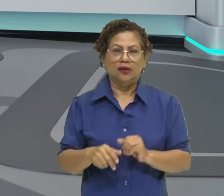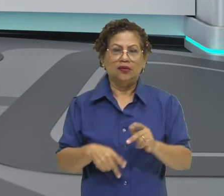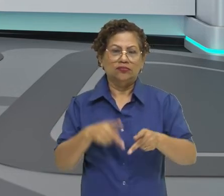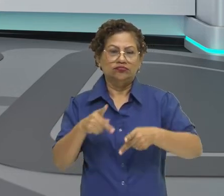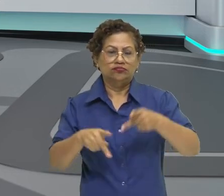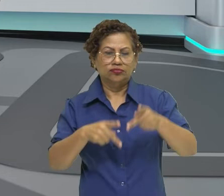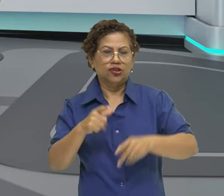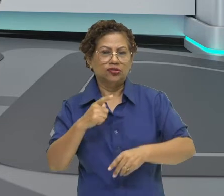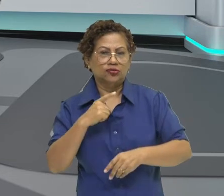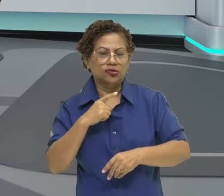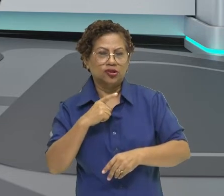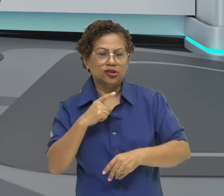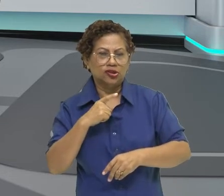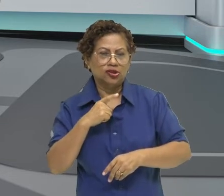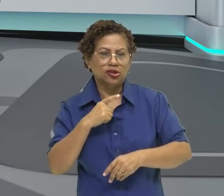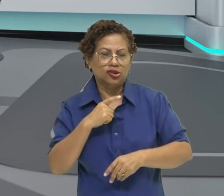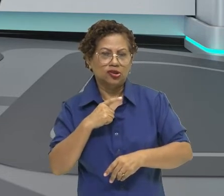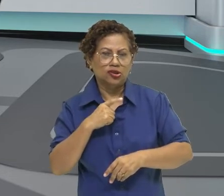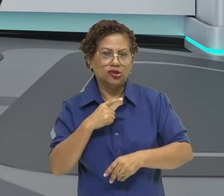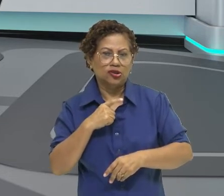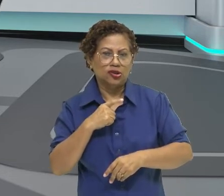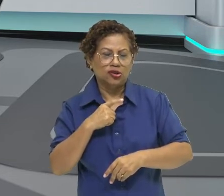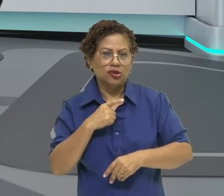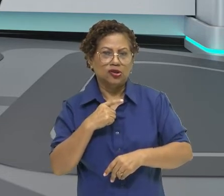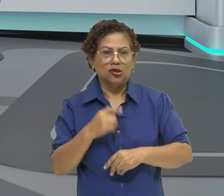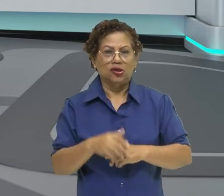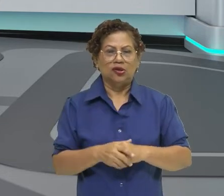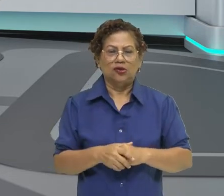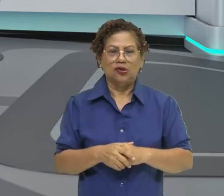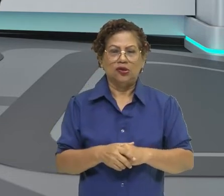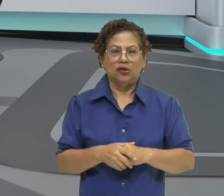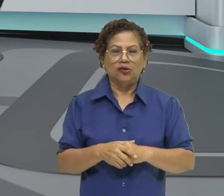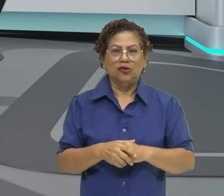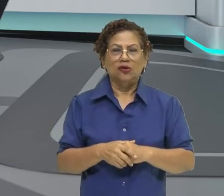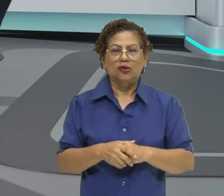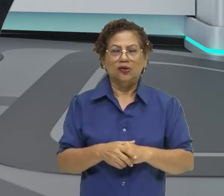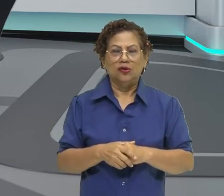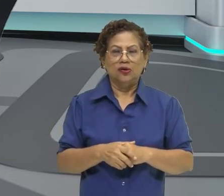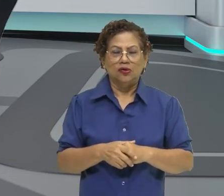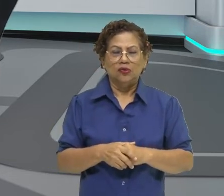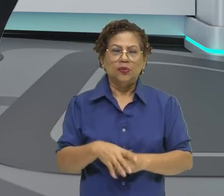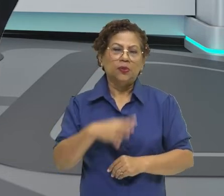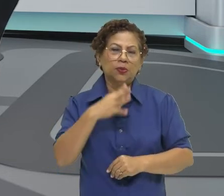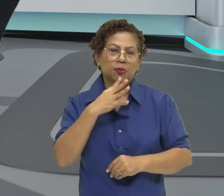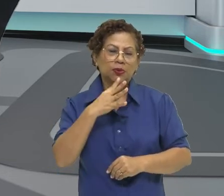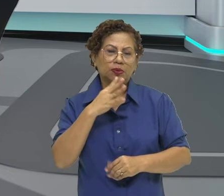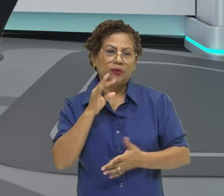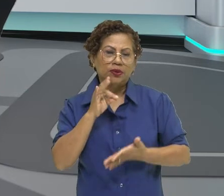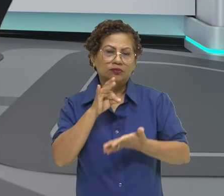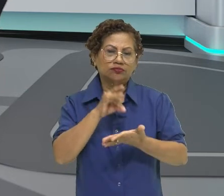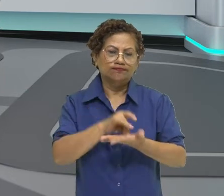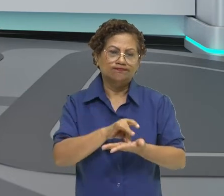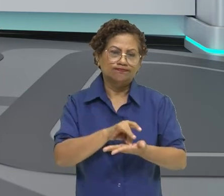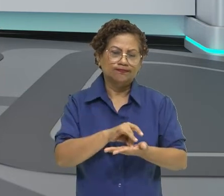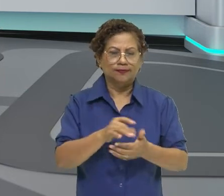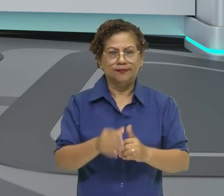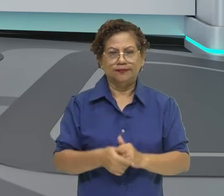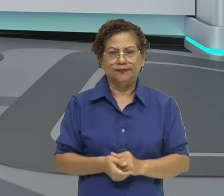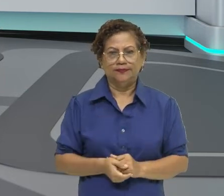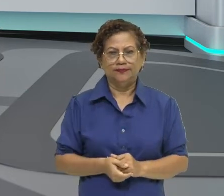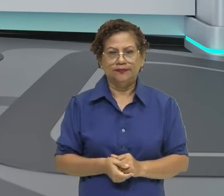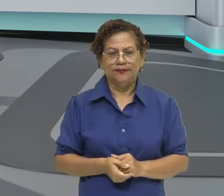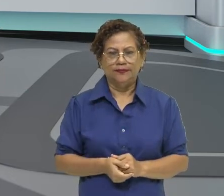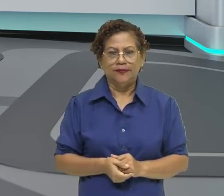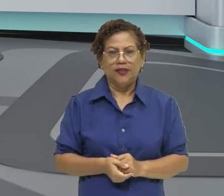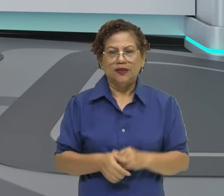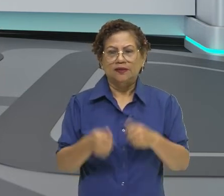de trazer, né, a realidade, se aproximar da realidade. A gente precisa sempre ter